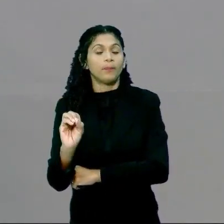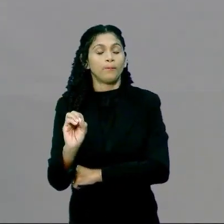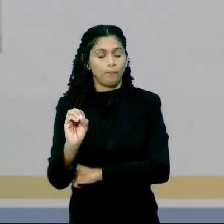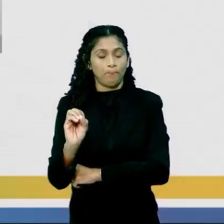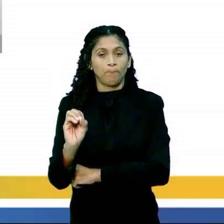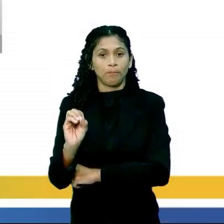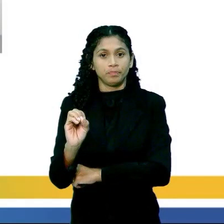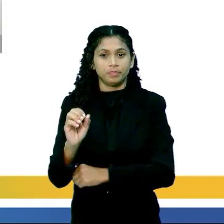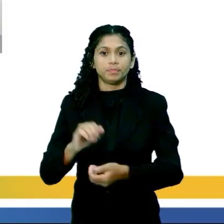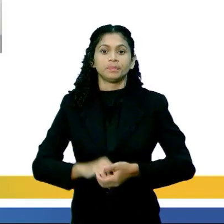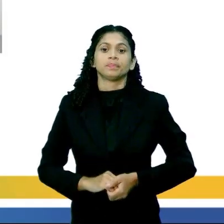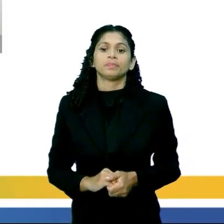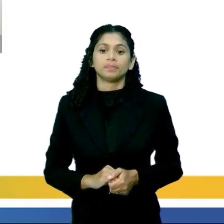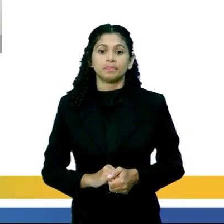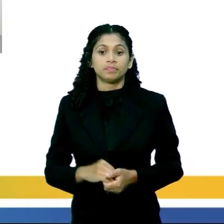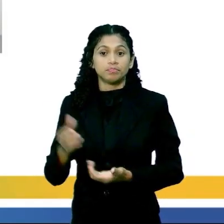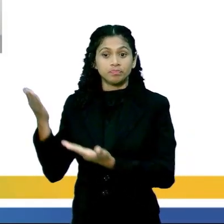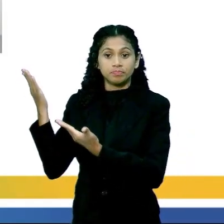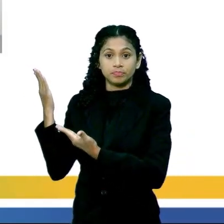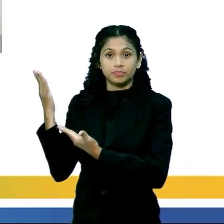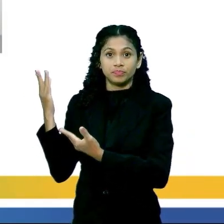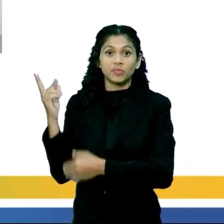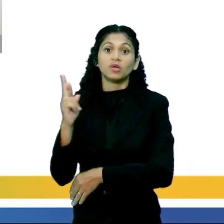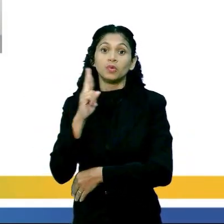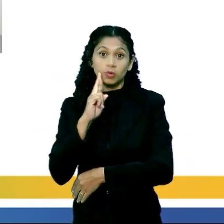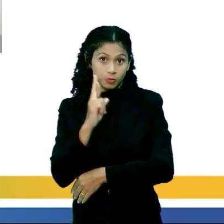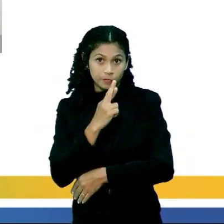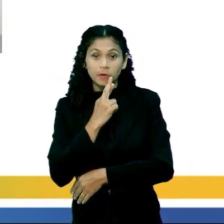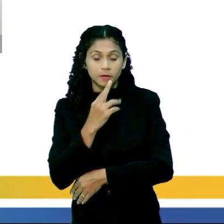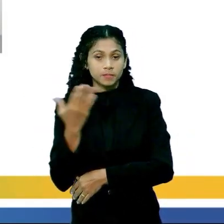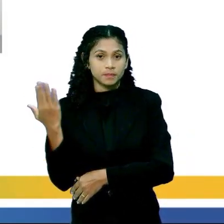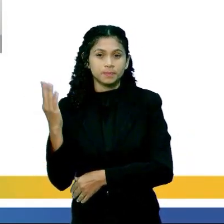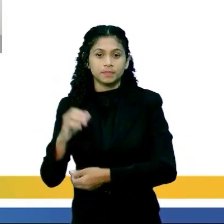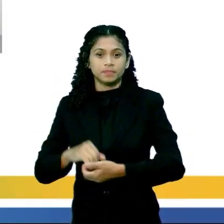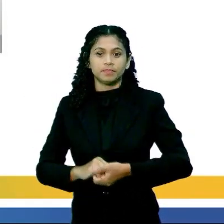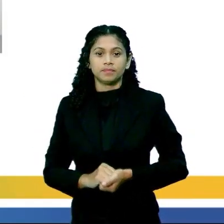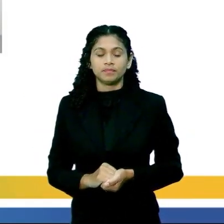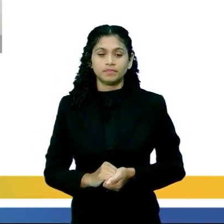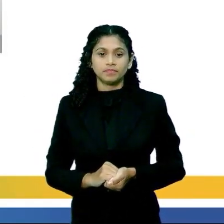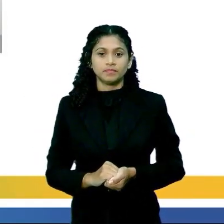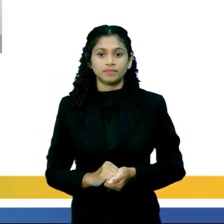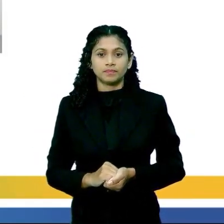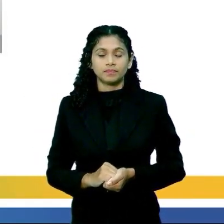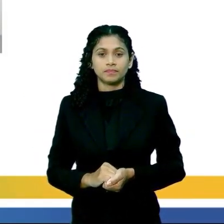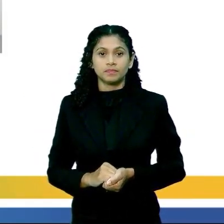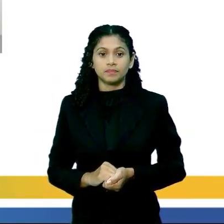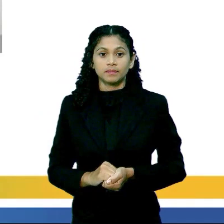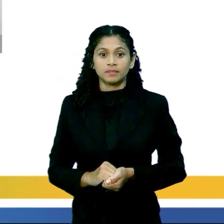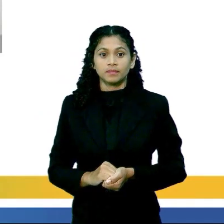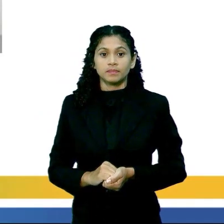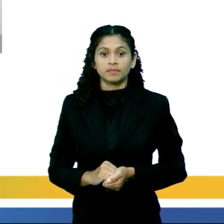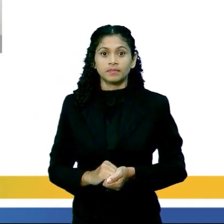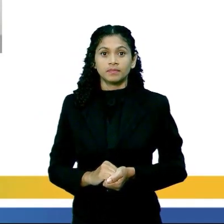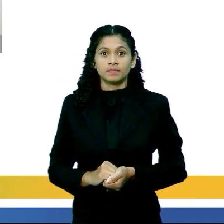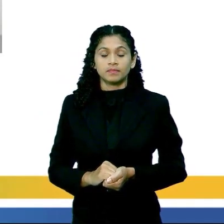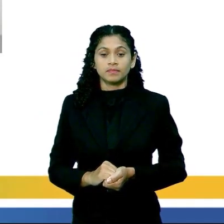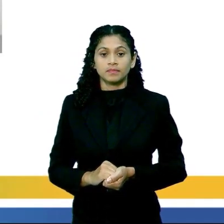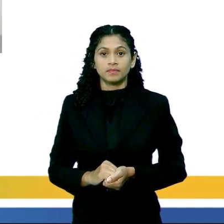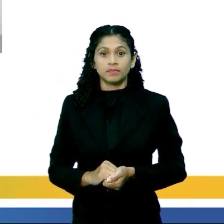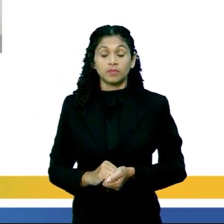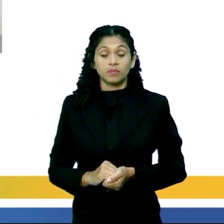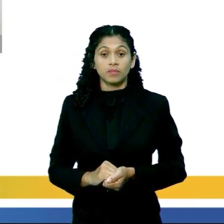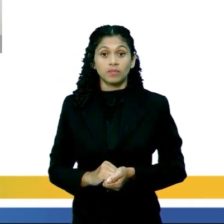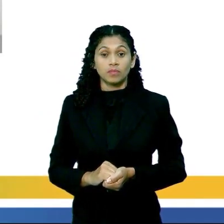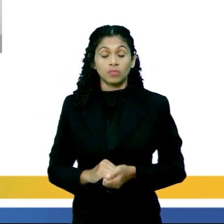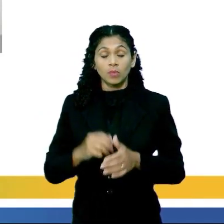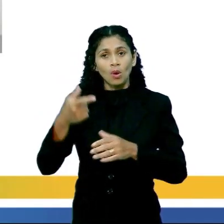menu, cardápio. Então, ela tem esses 3 possíveis significados. Aí eu pergunto para você que está do outro lado. Aí,